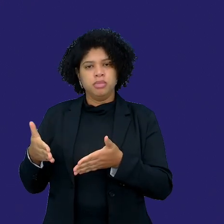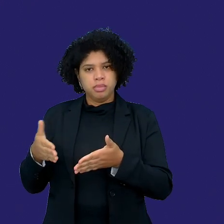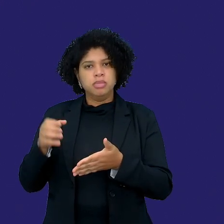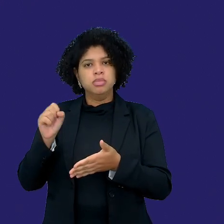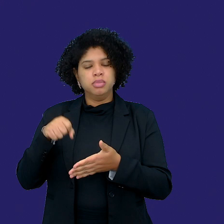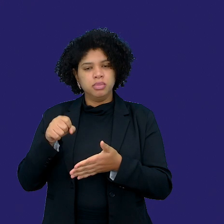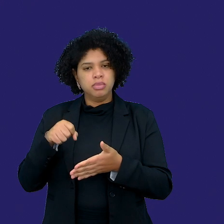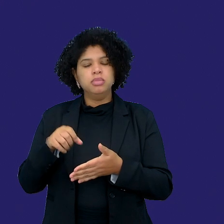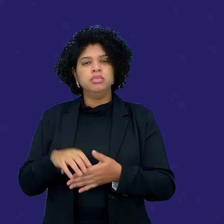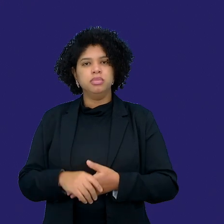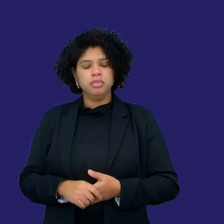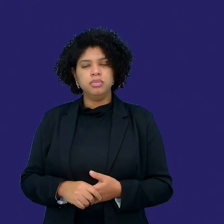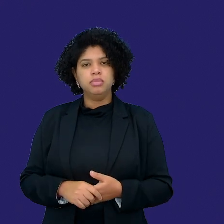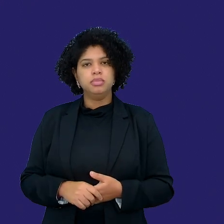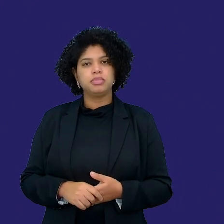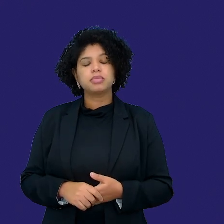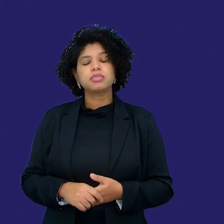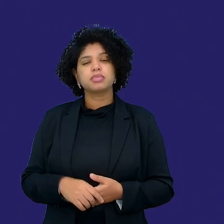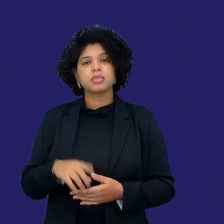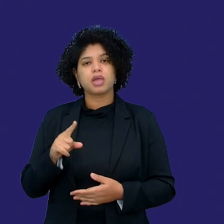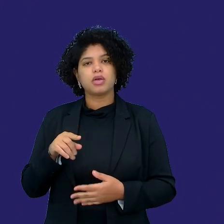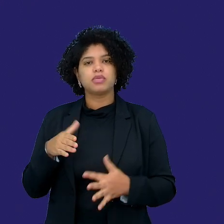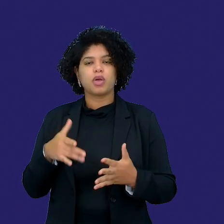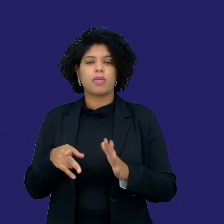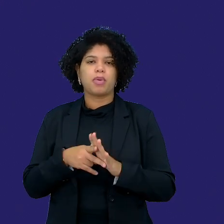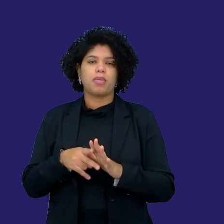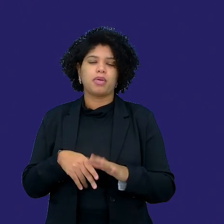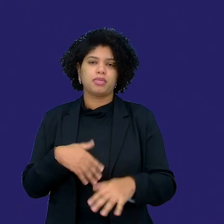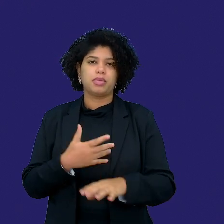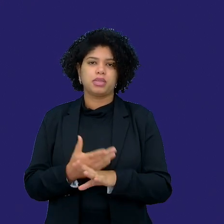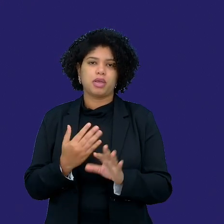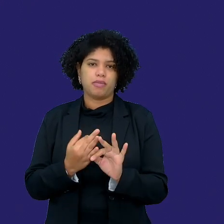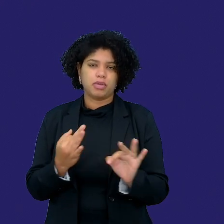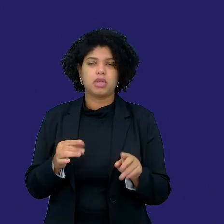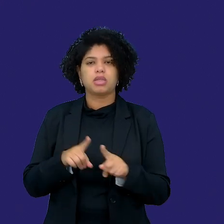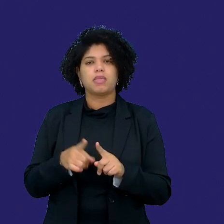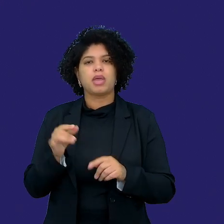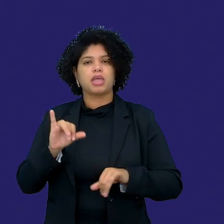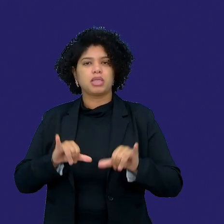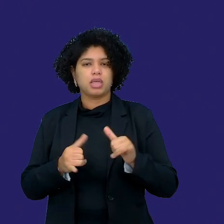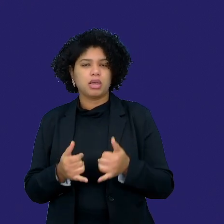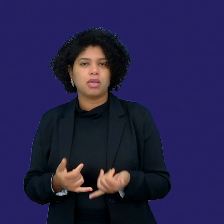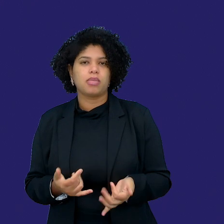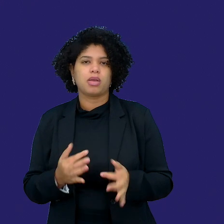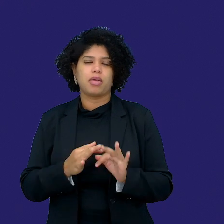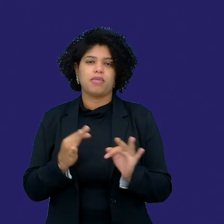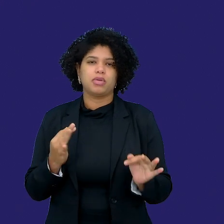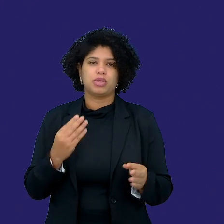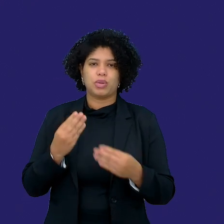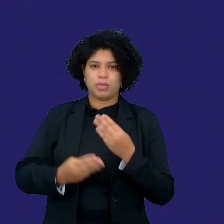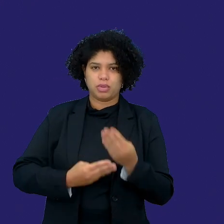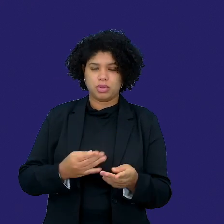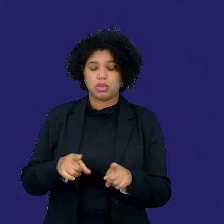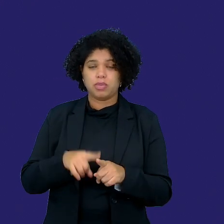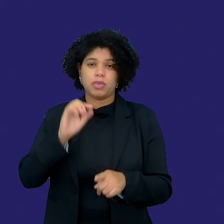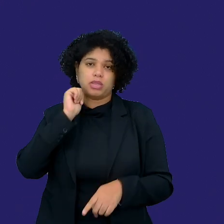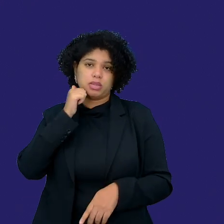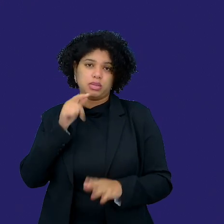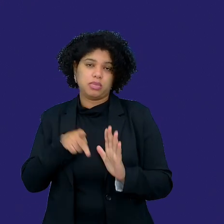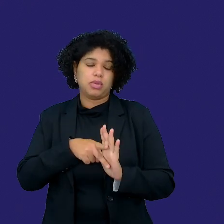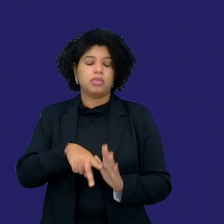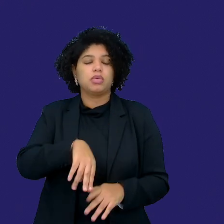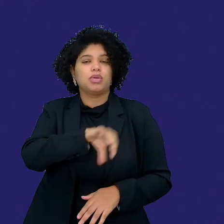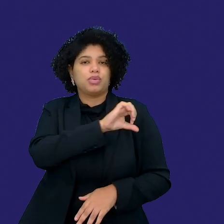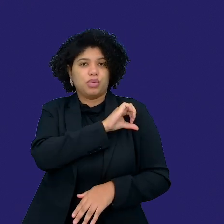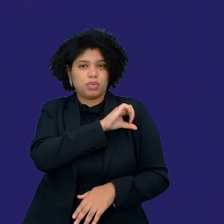formação específica, essa formação é para física, assim como química, biologia e ciências para o 9º ano